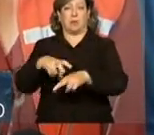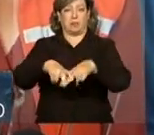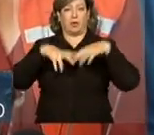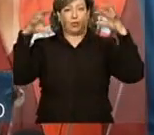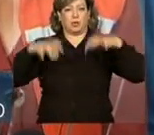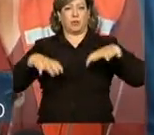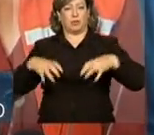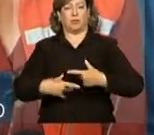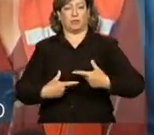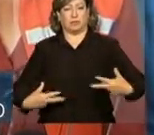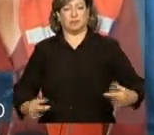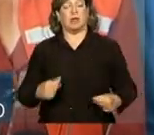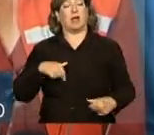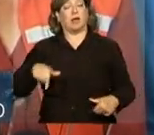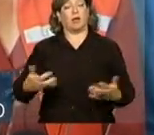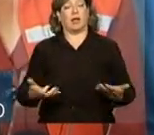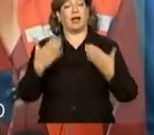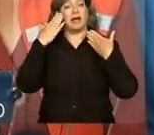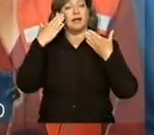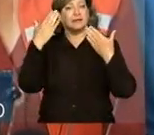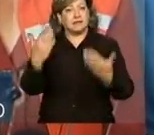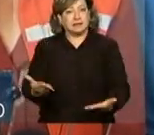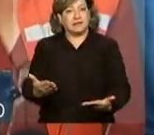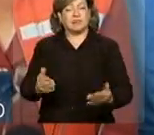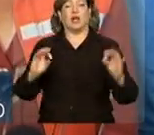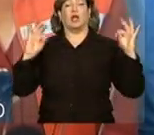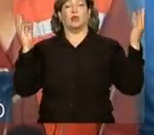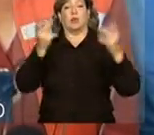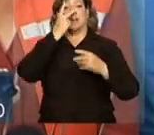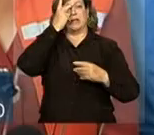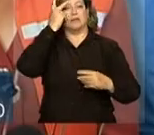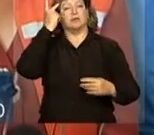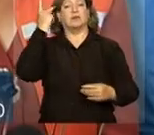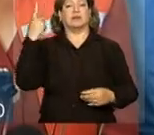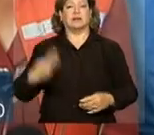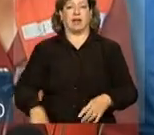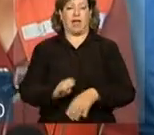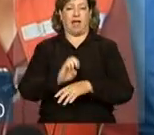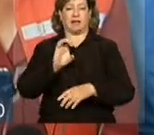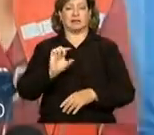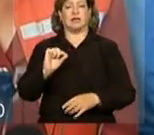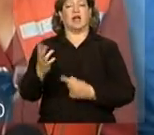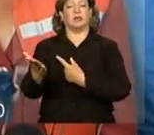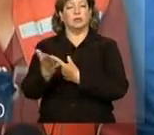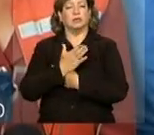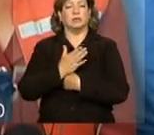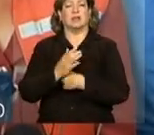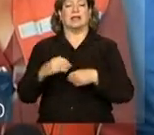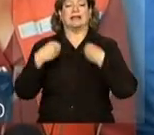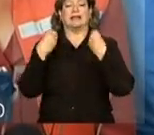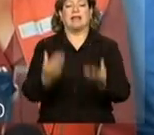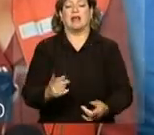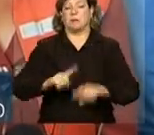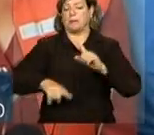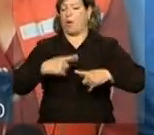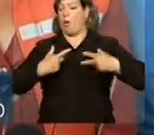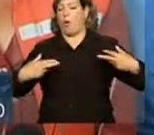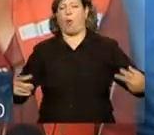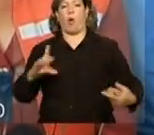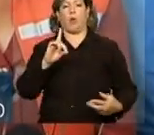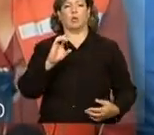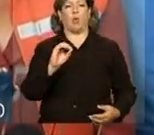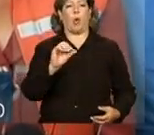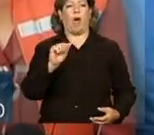fazer um agradecimento a todas as pessoas do estado que têm ajudado, colaborado, fazendo doações e que têm